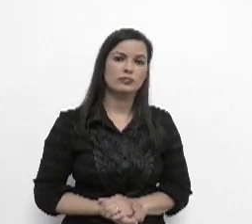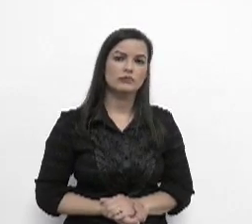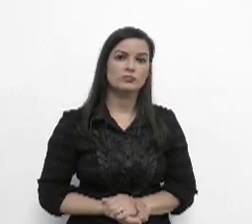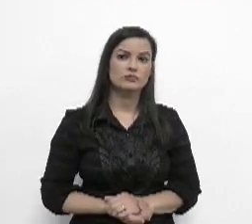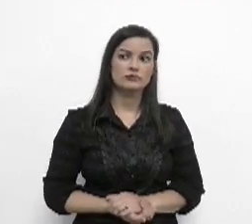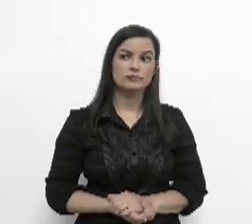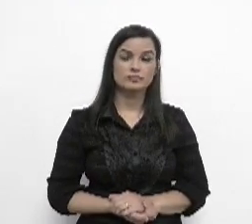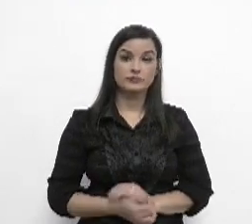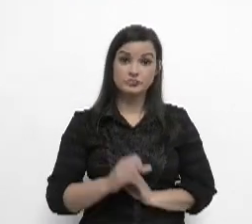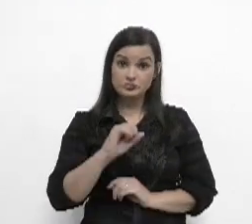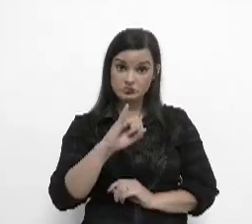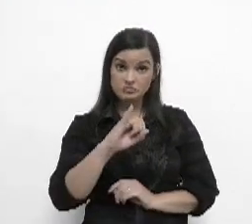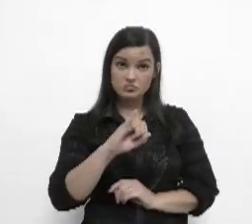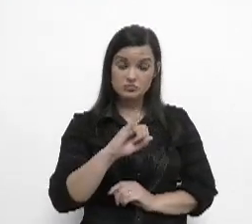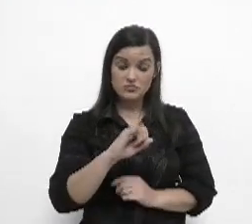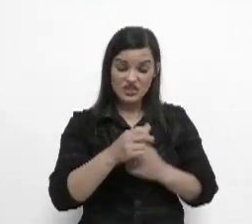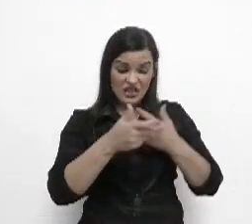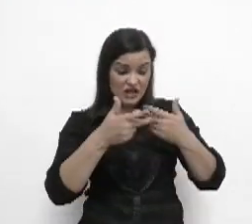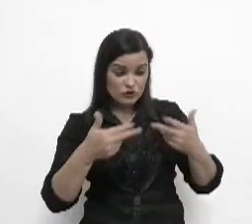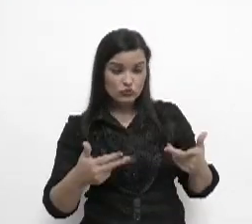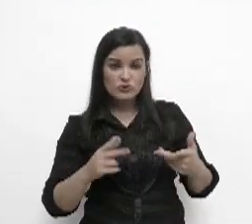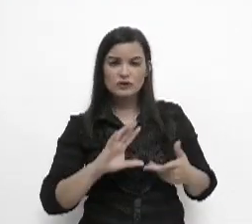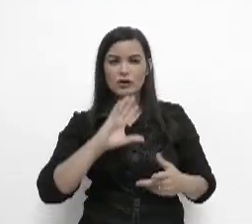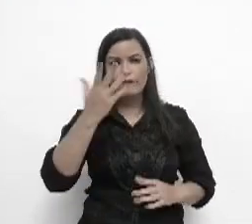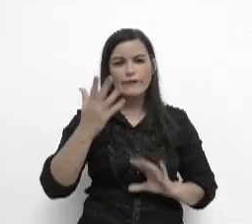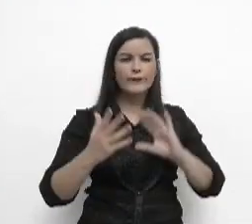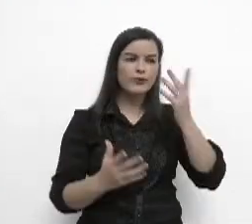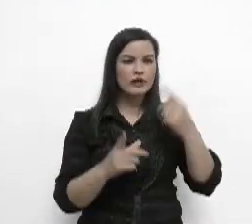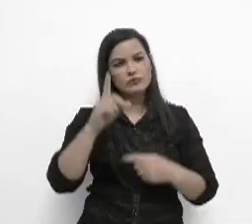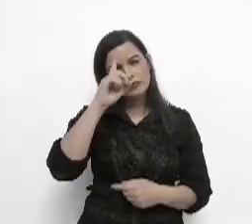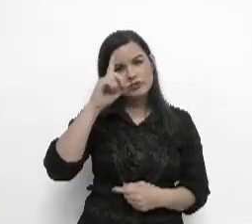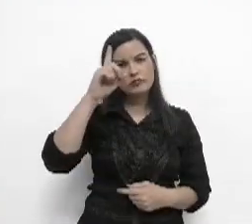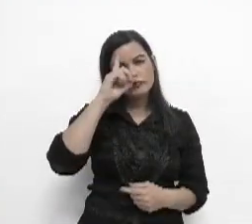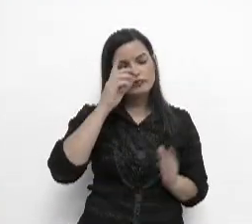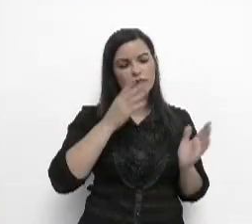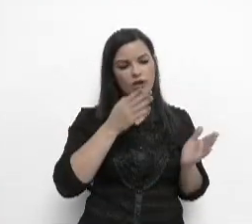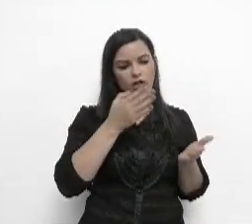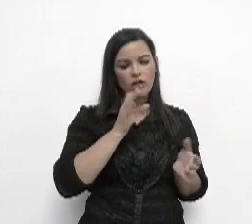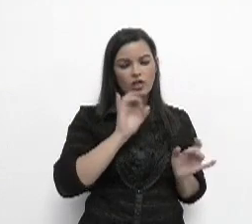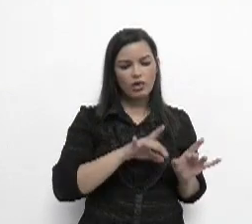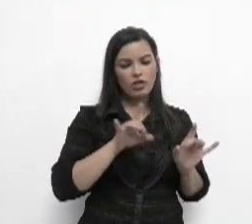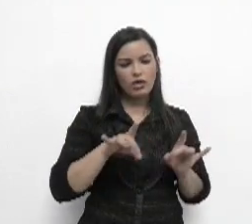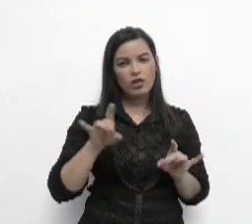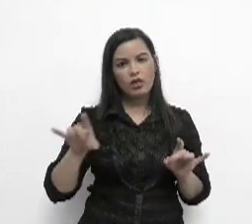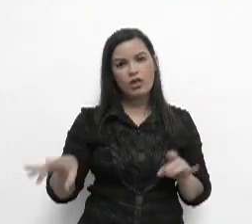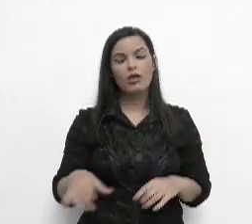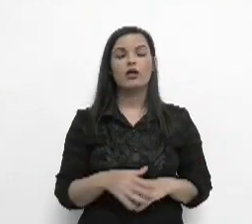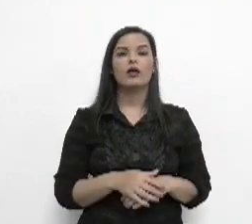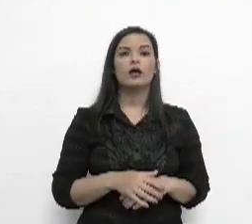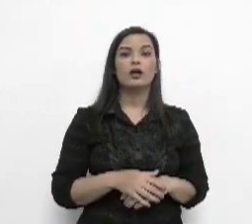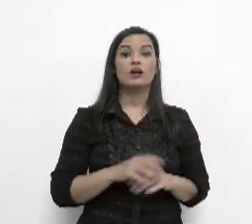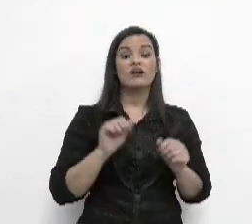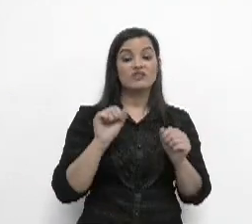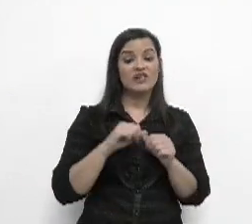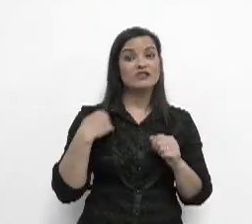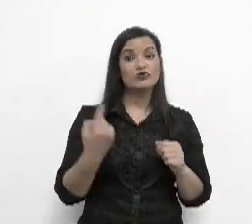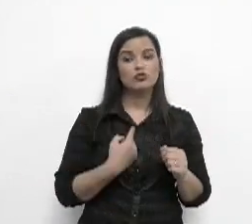Se todas as coisas que acontecem em nossa rotina diária faz com que nós foquemos em Deus ou desfoquemos de